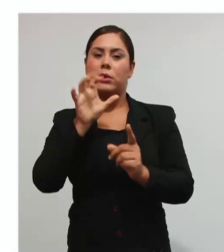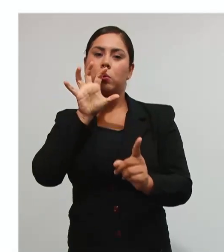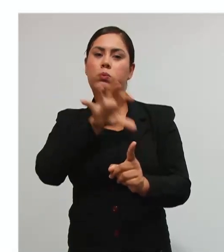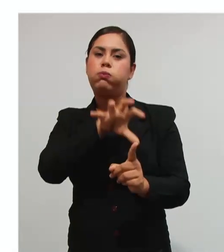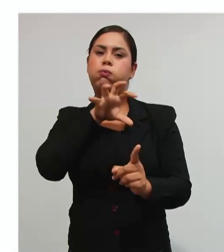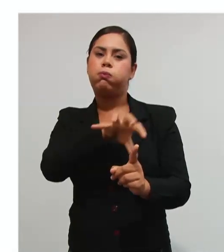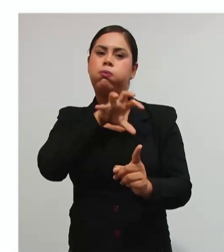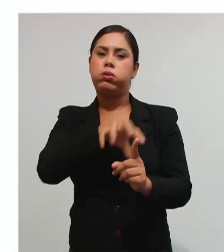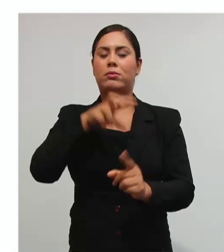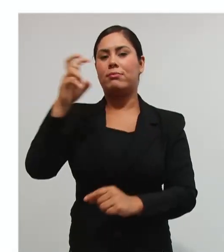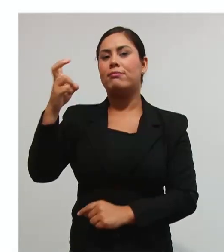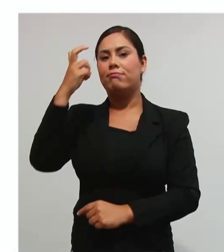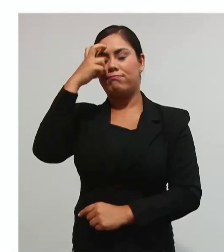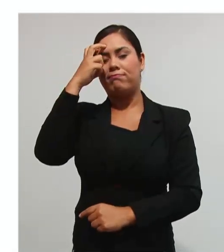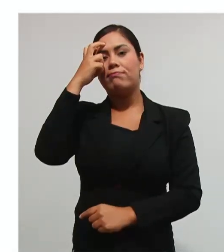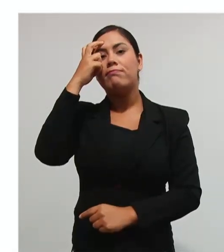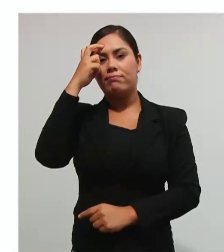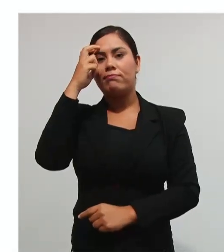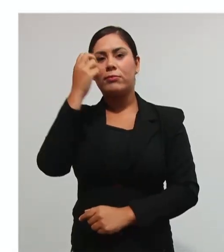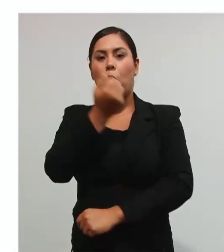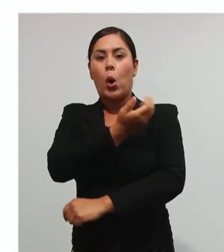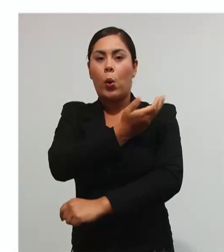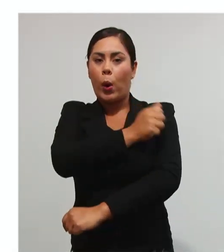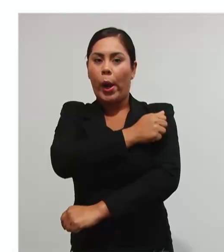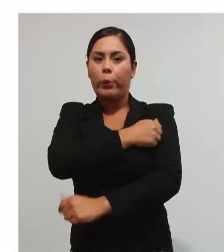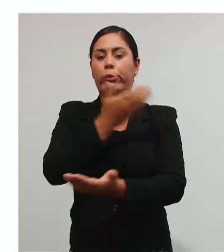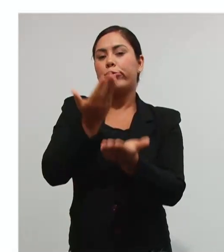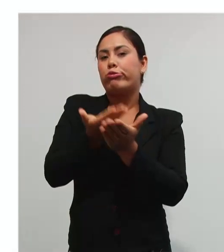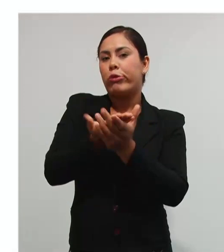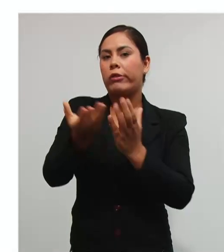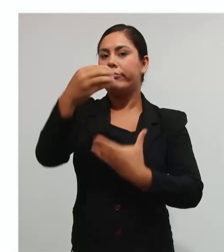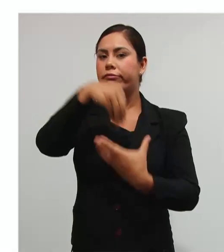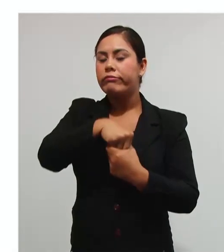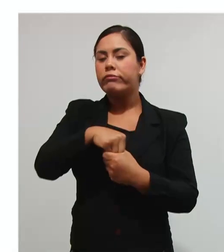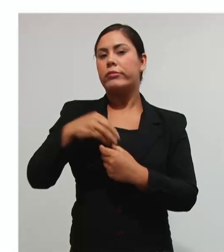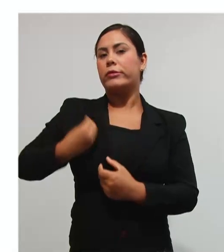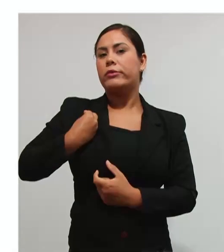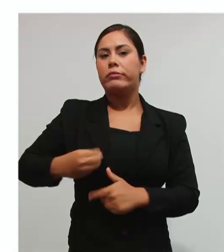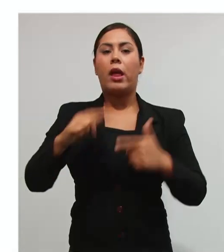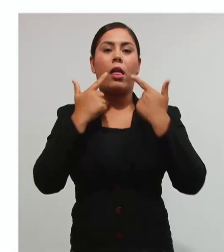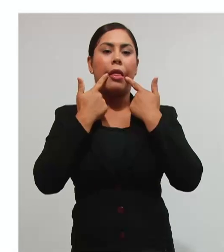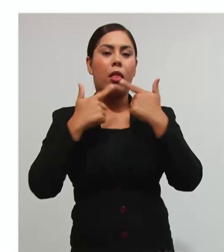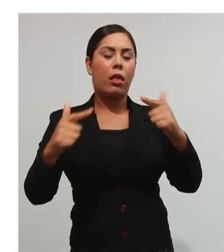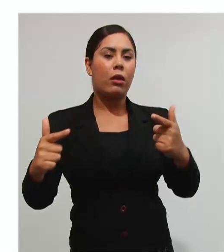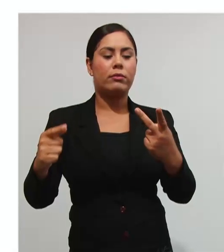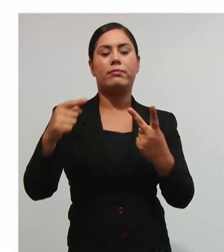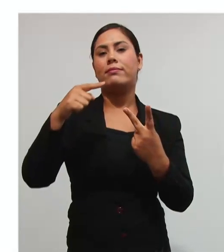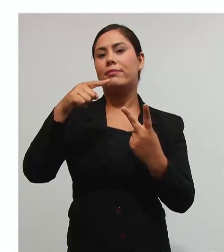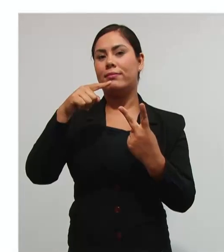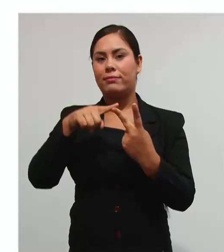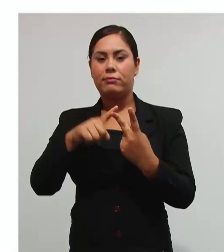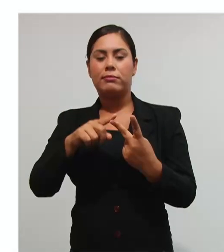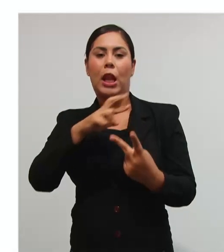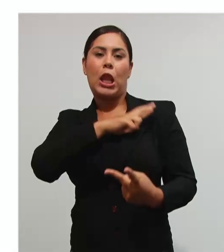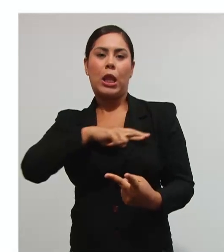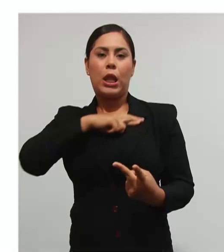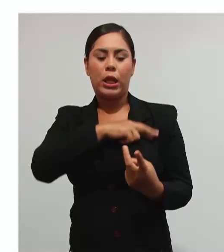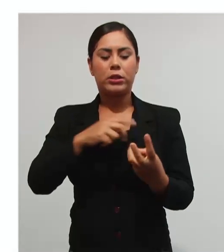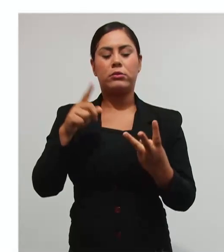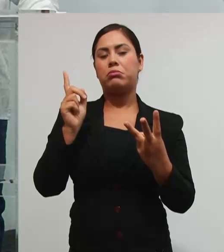pela cultura em que o estudante vive, o que inclui a linguagem, as crenças,